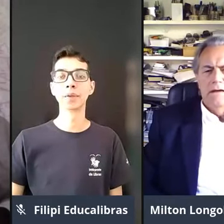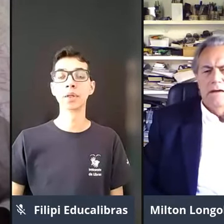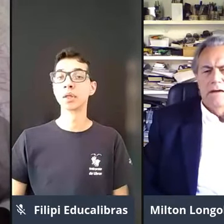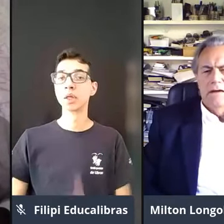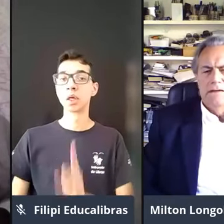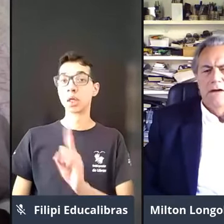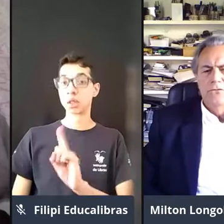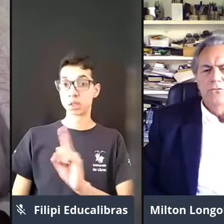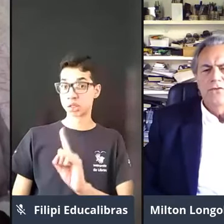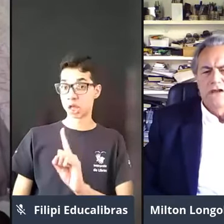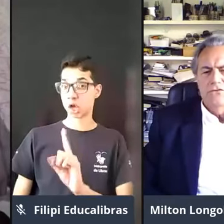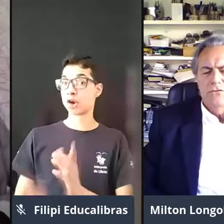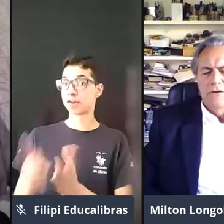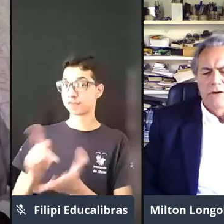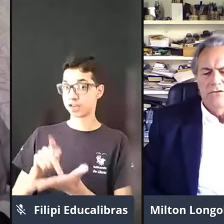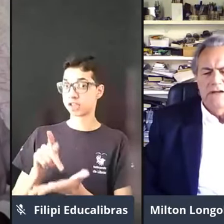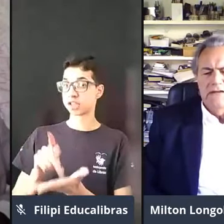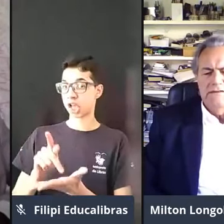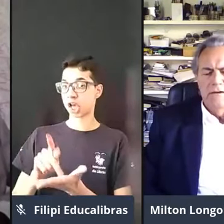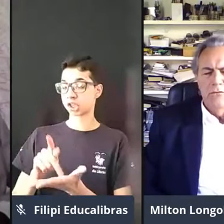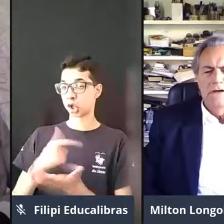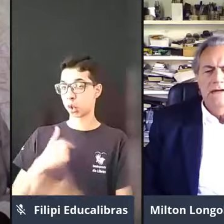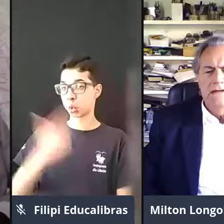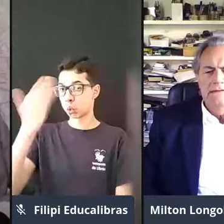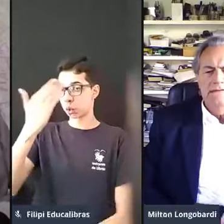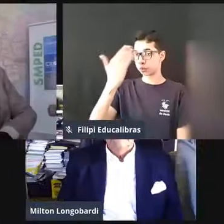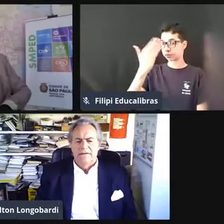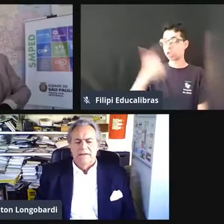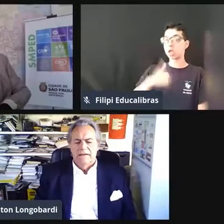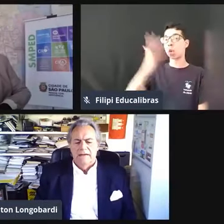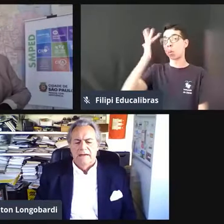Olha, não vejo. Eu acho que esse é